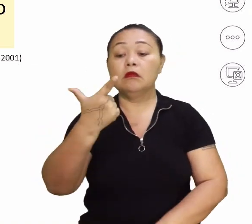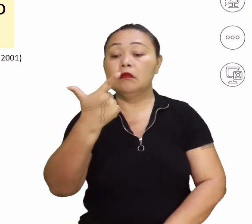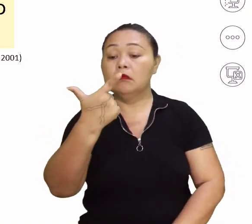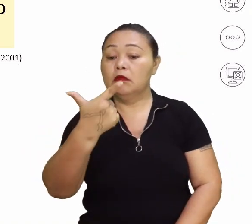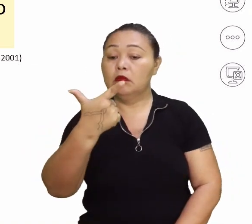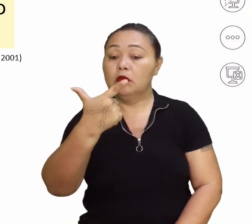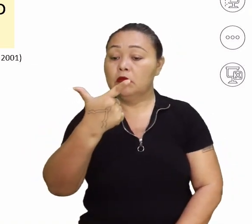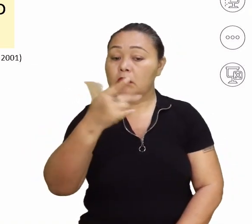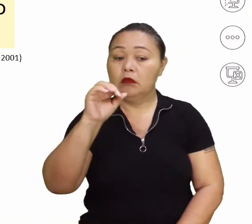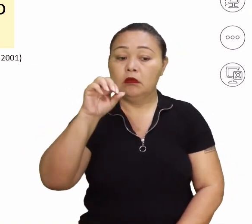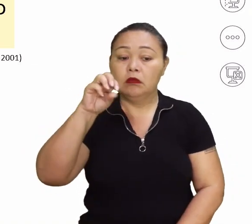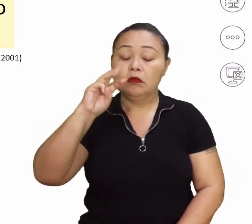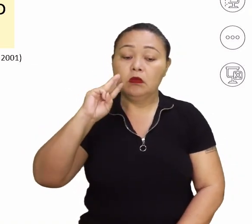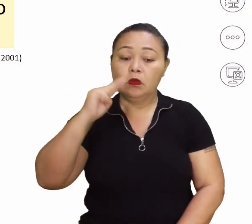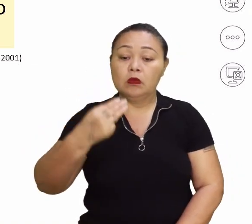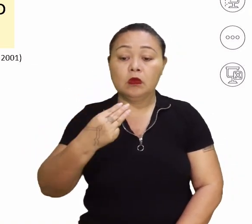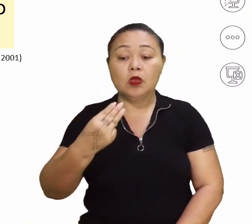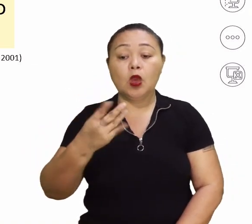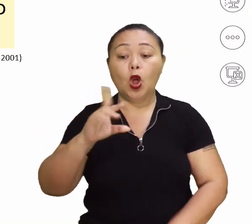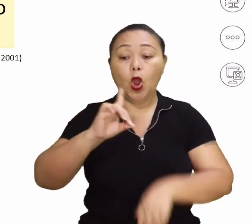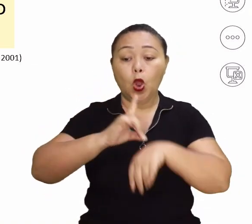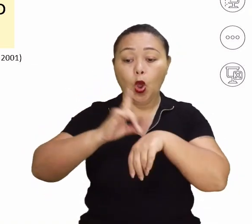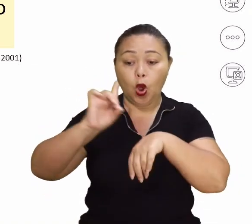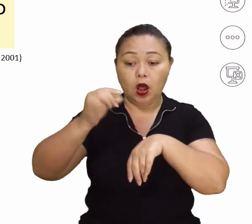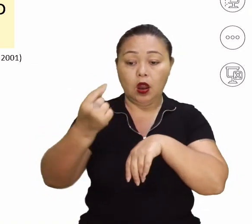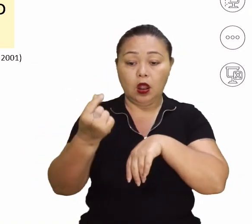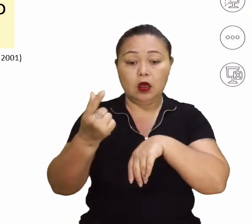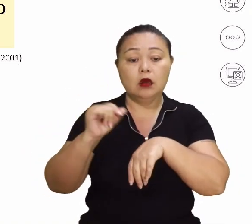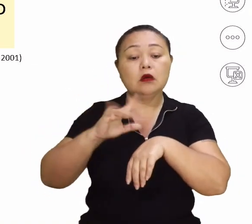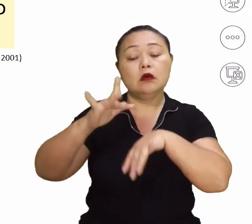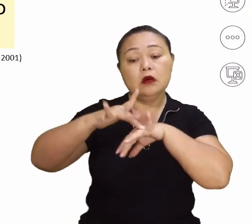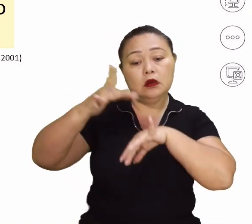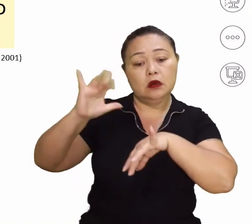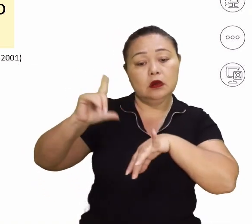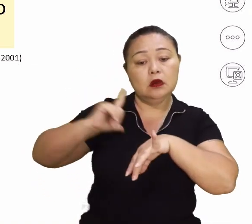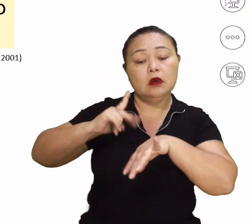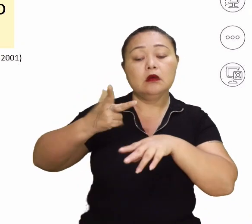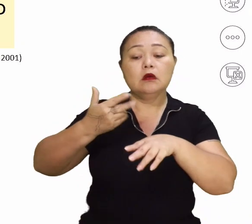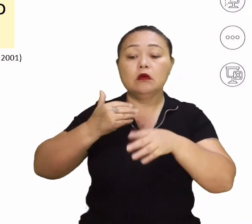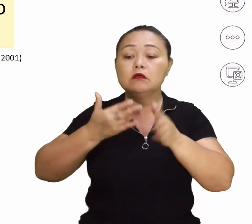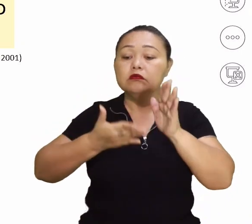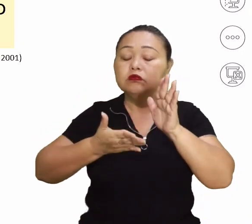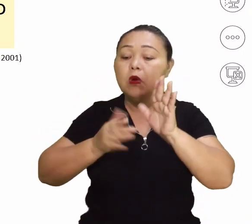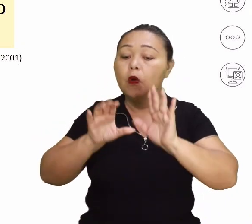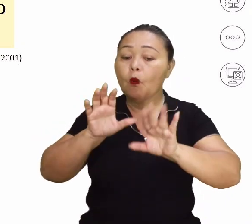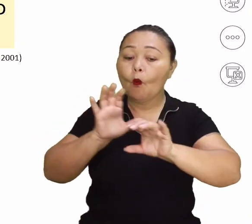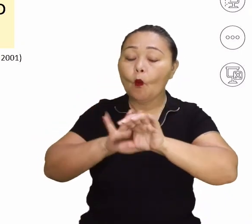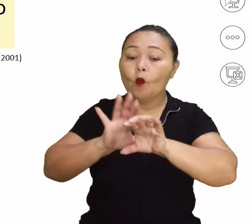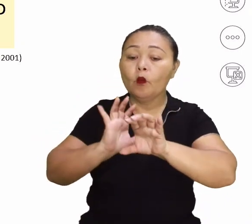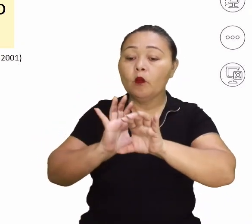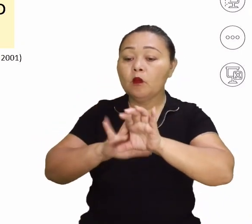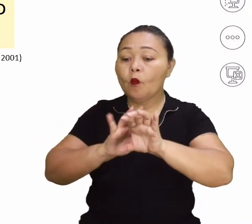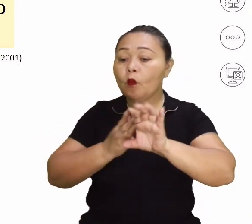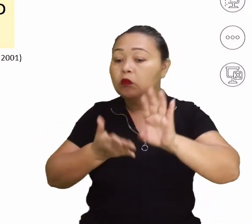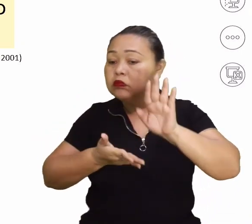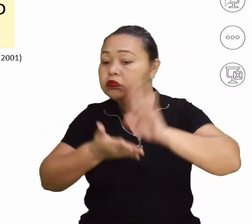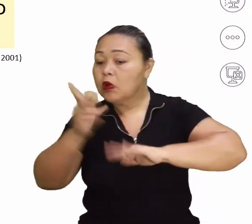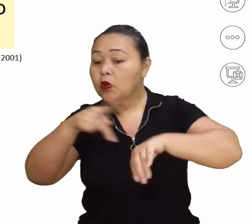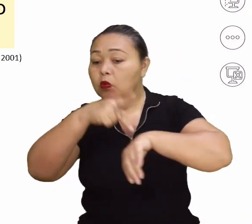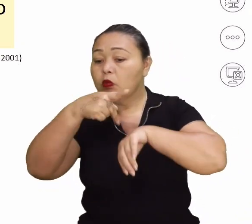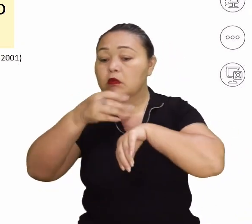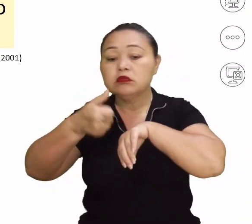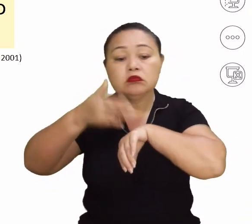20 milhões de dólares em diamantes saíram de forma